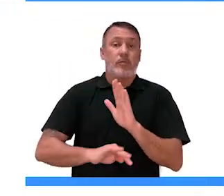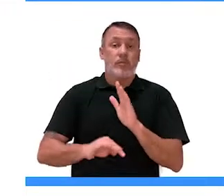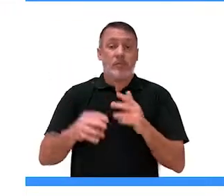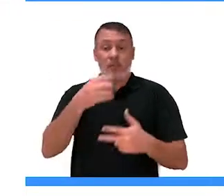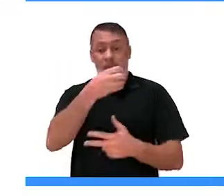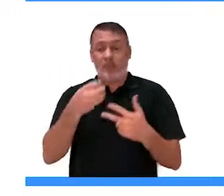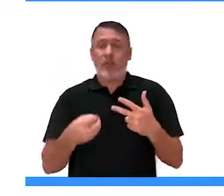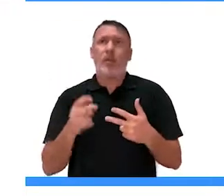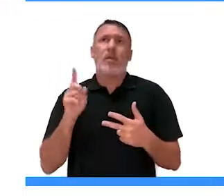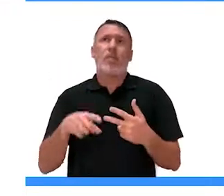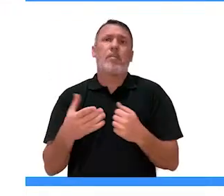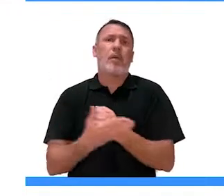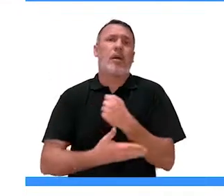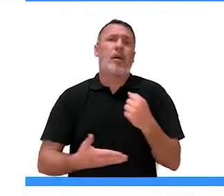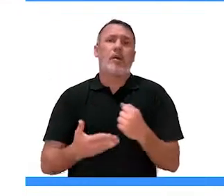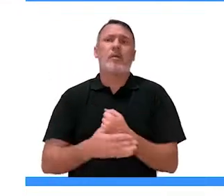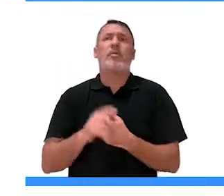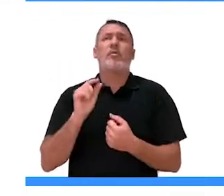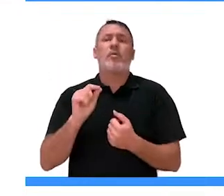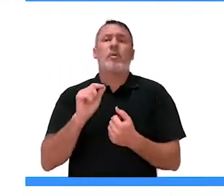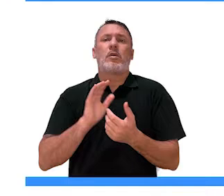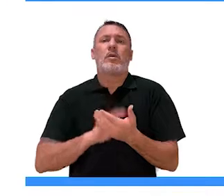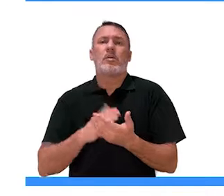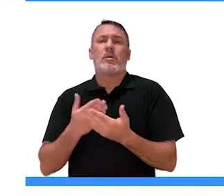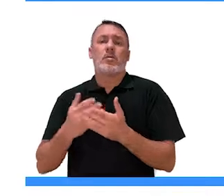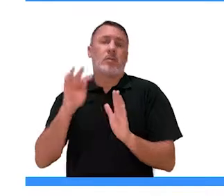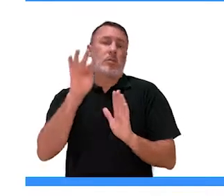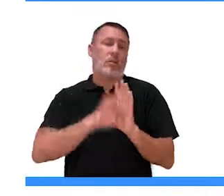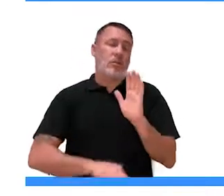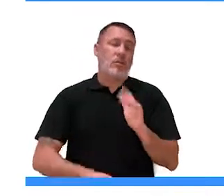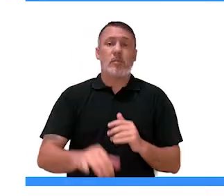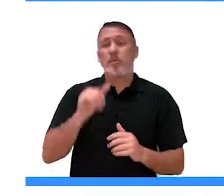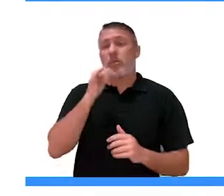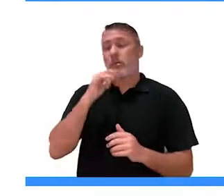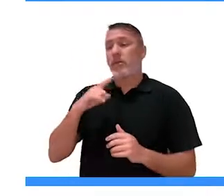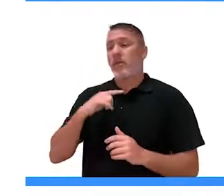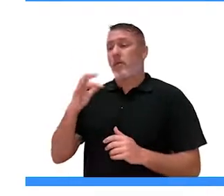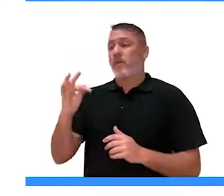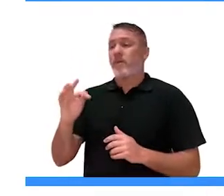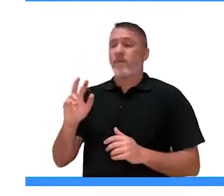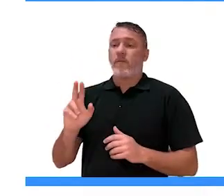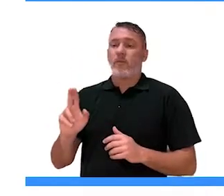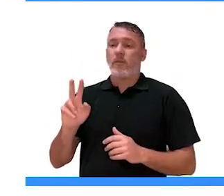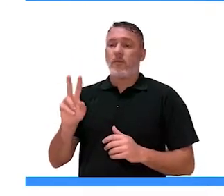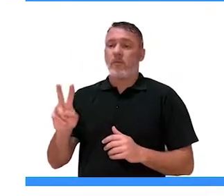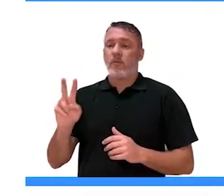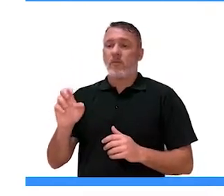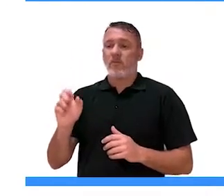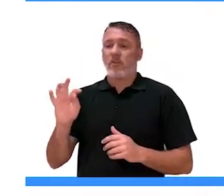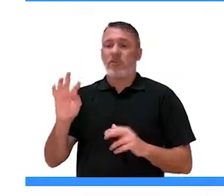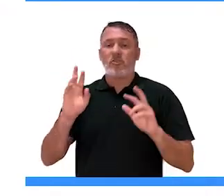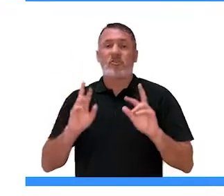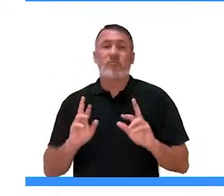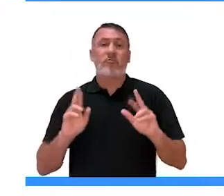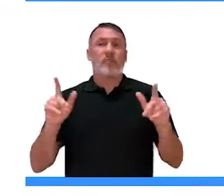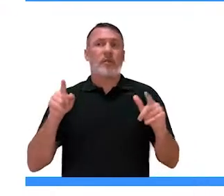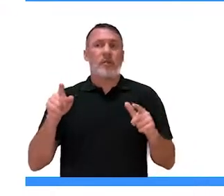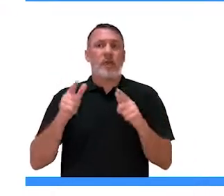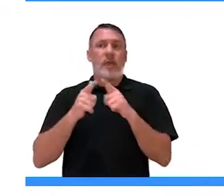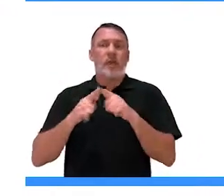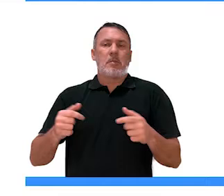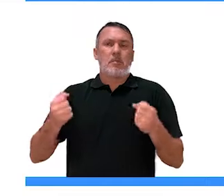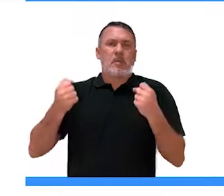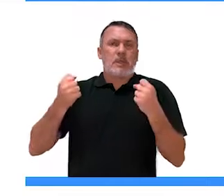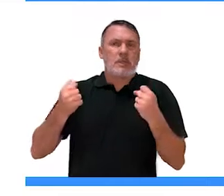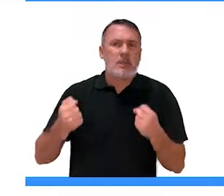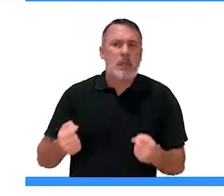Enem é basicamente interpretação de texto. É uma prova diferente, por exemplo, da prova da FUVEST, né? Em que você tem uma